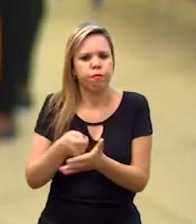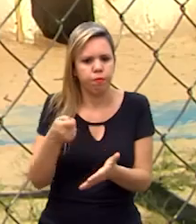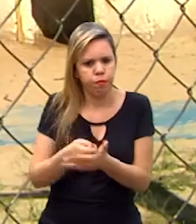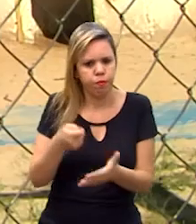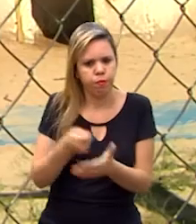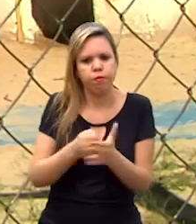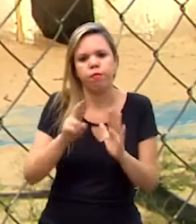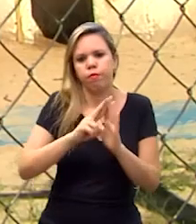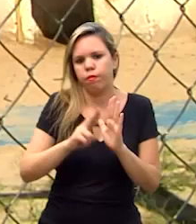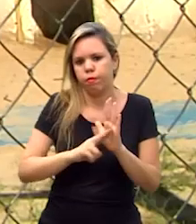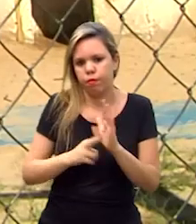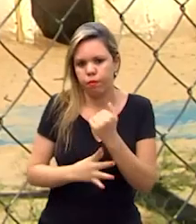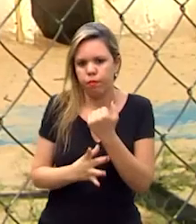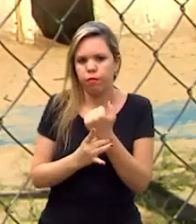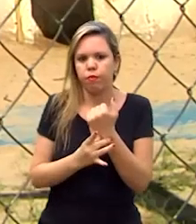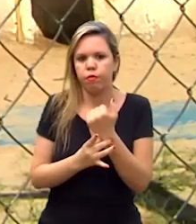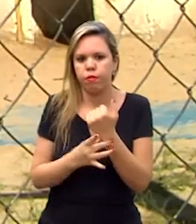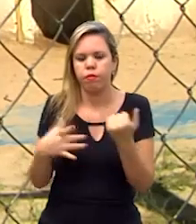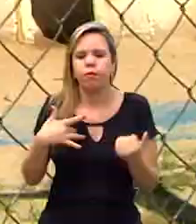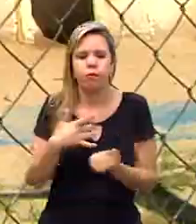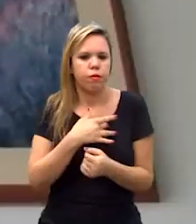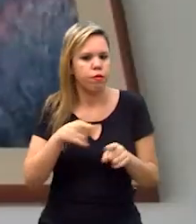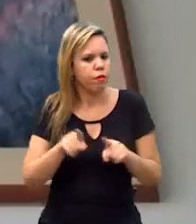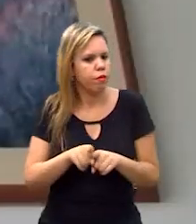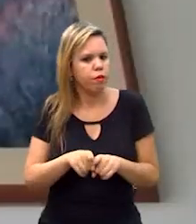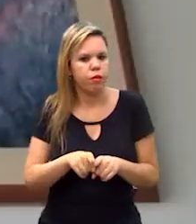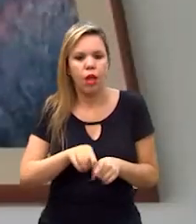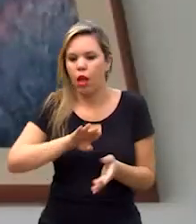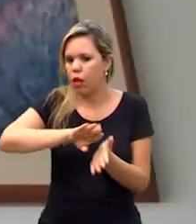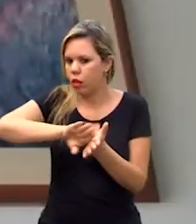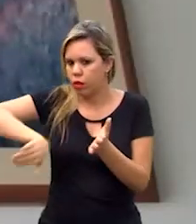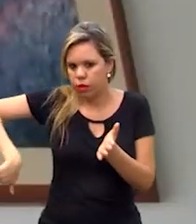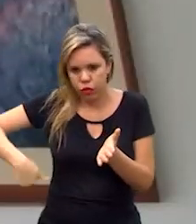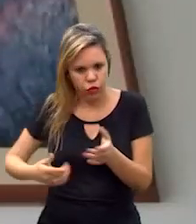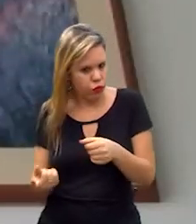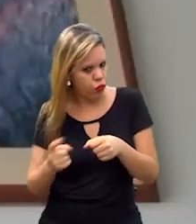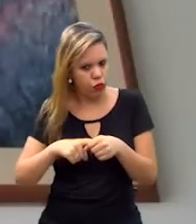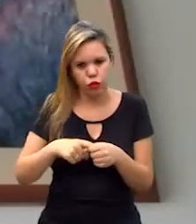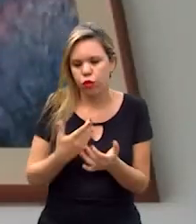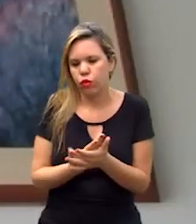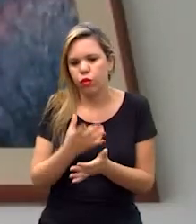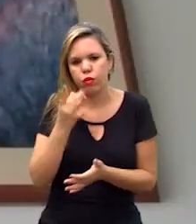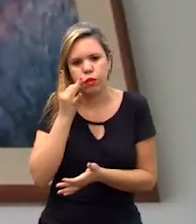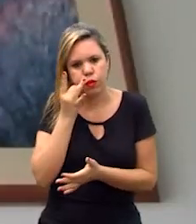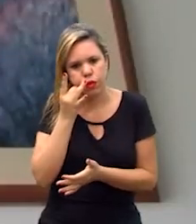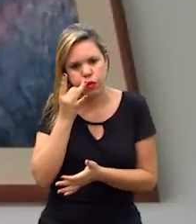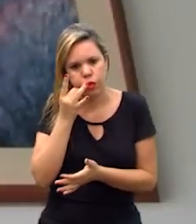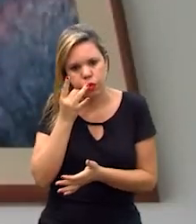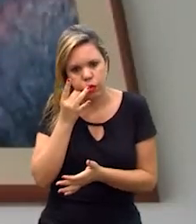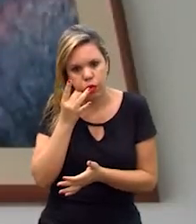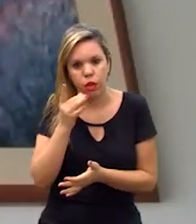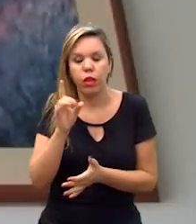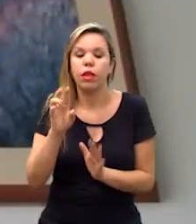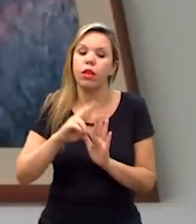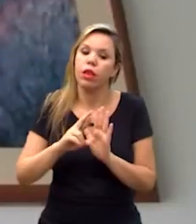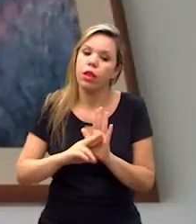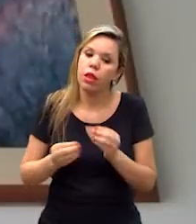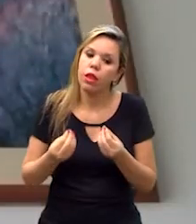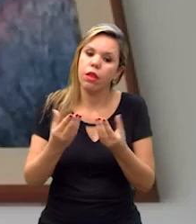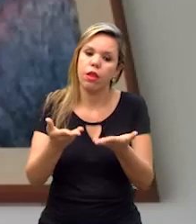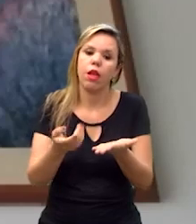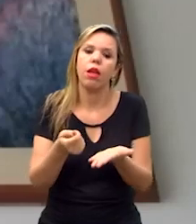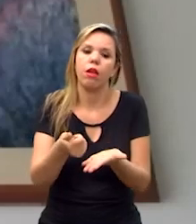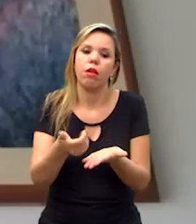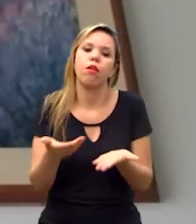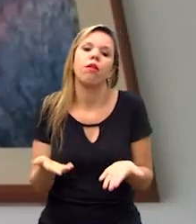para a obrigatoriedade dos protocolos de segurança. Ele não suspendeu a volta às aulas, ele